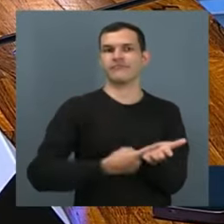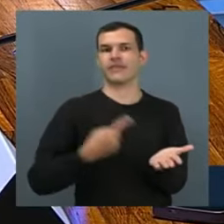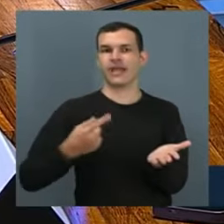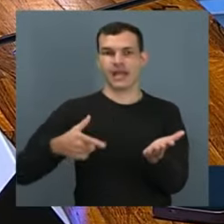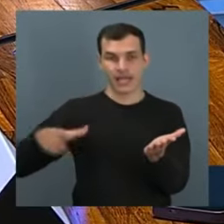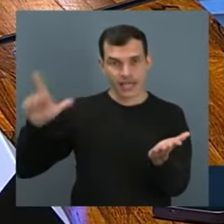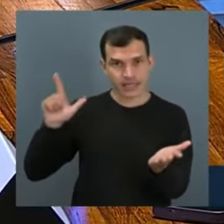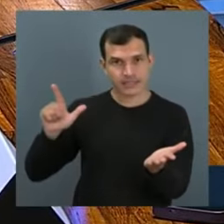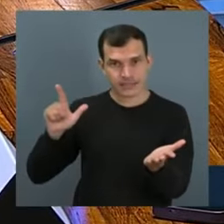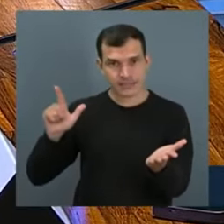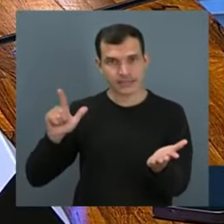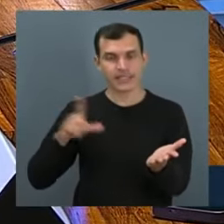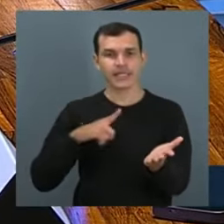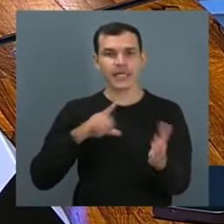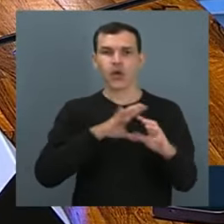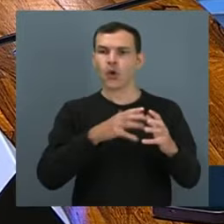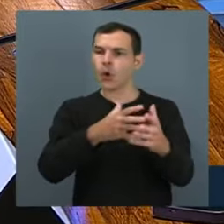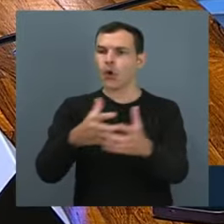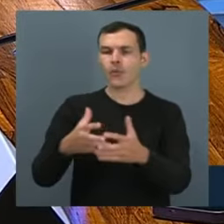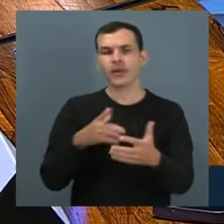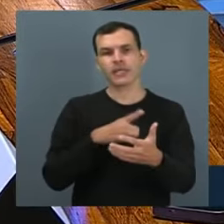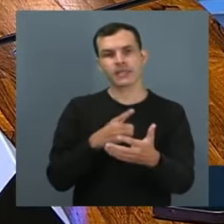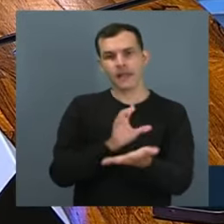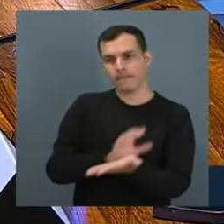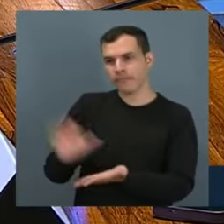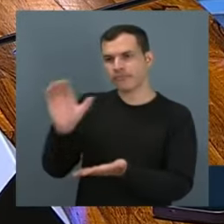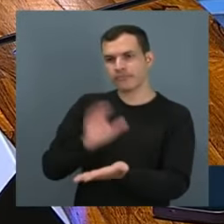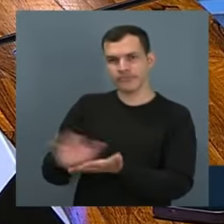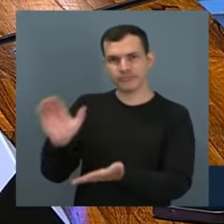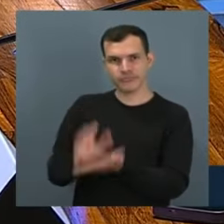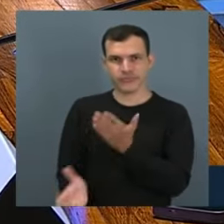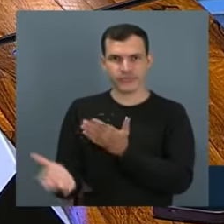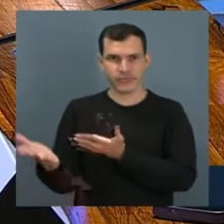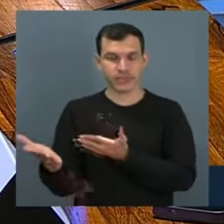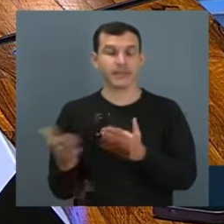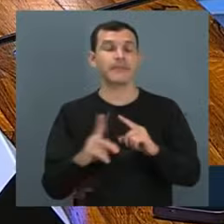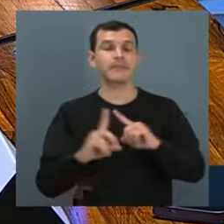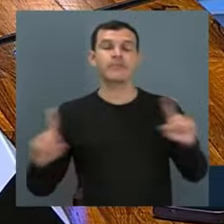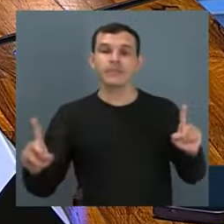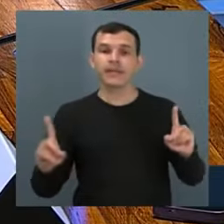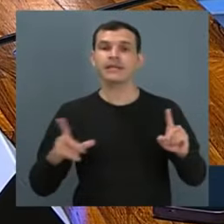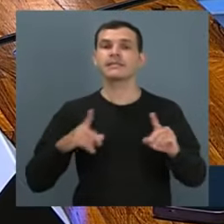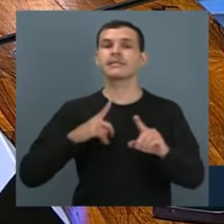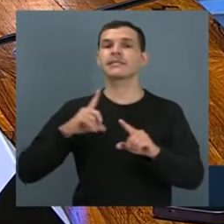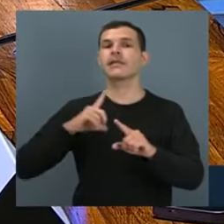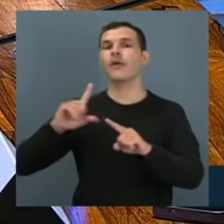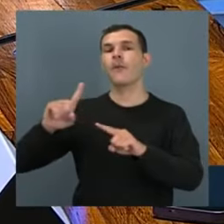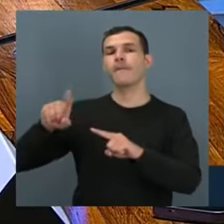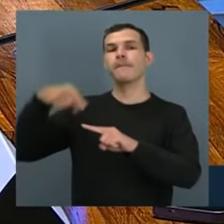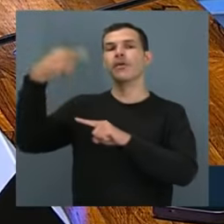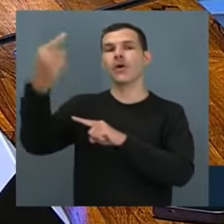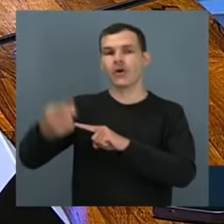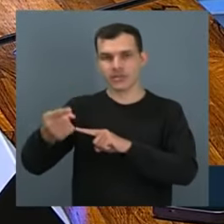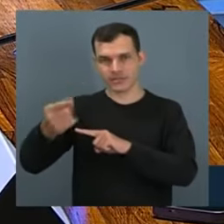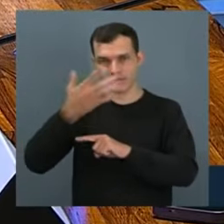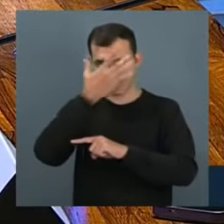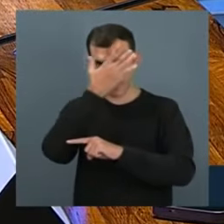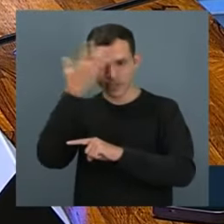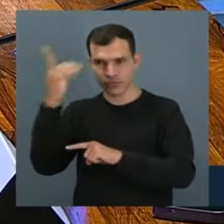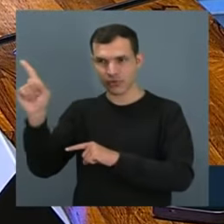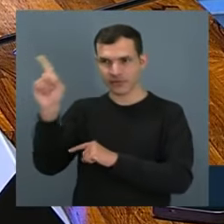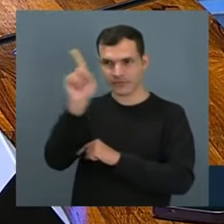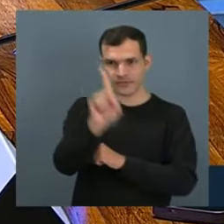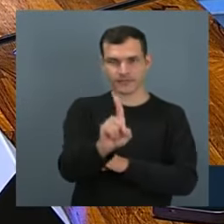que nós que vamos aprovar o próximo ministro possamos nos lembrar que toga não